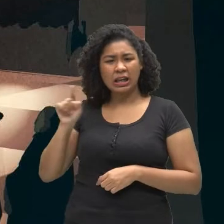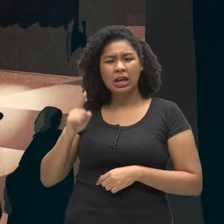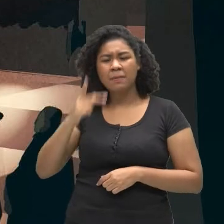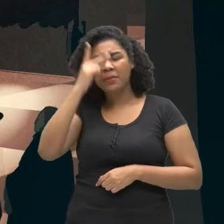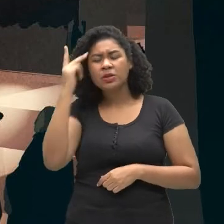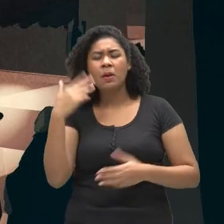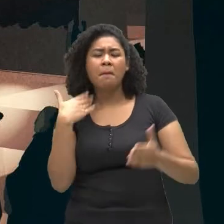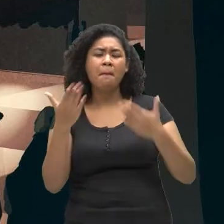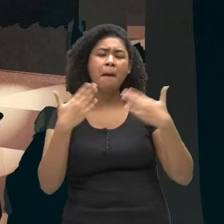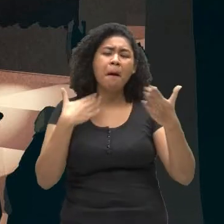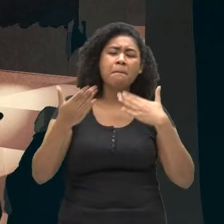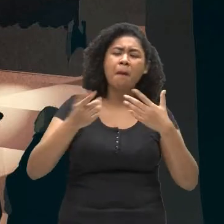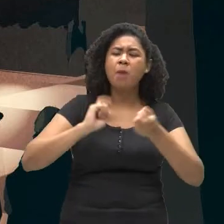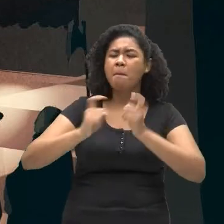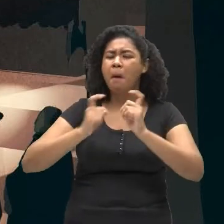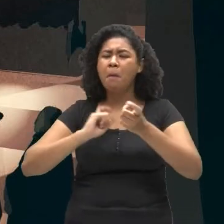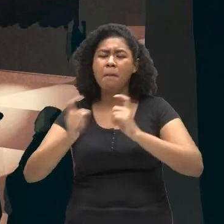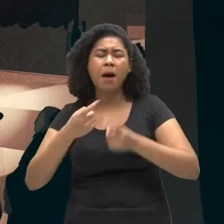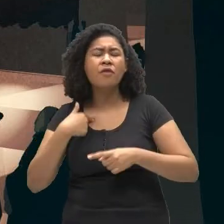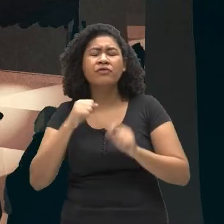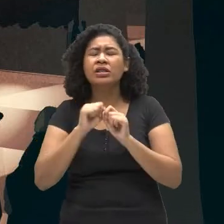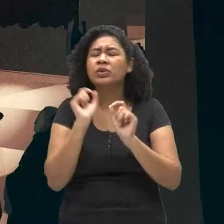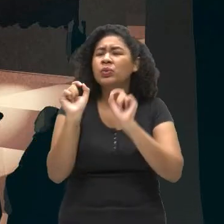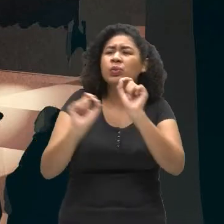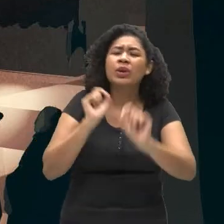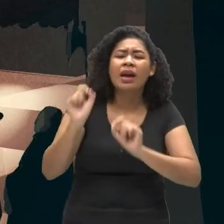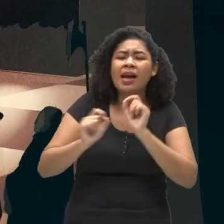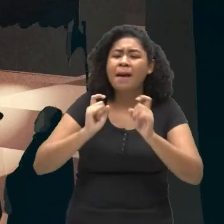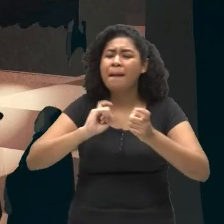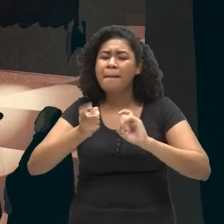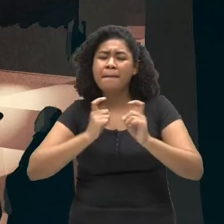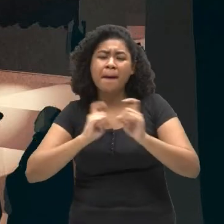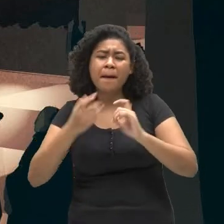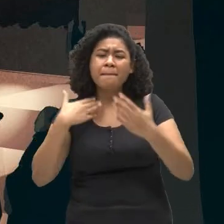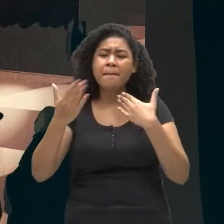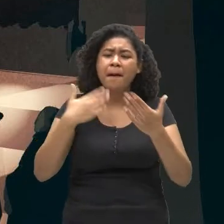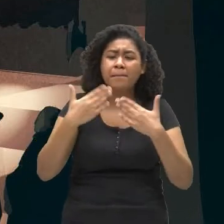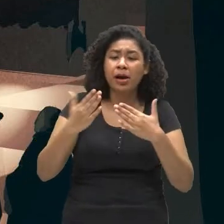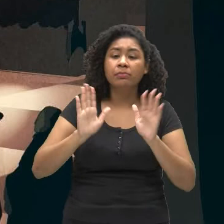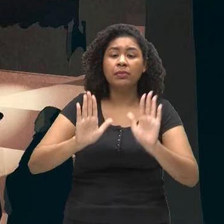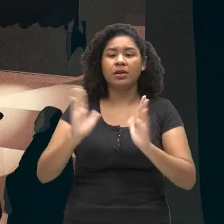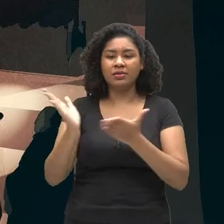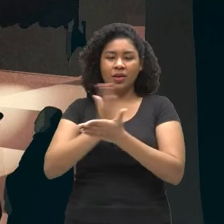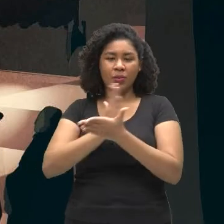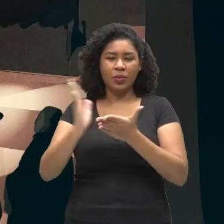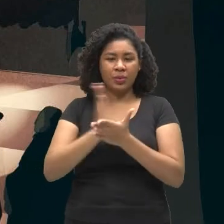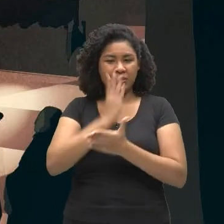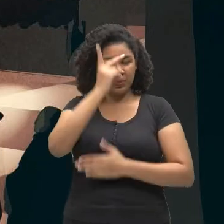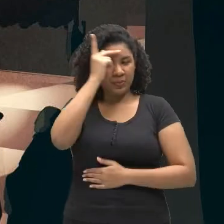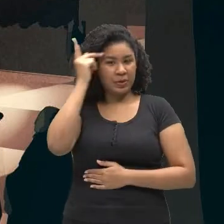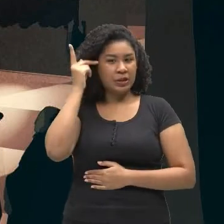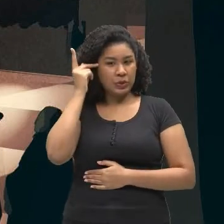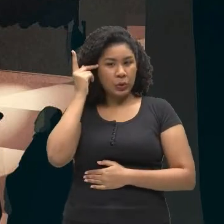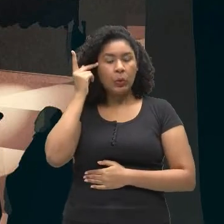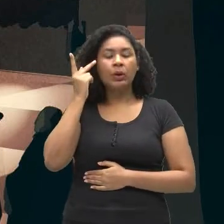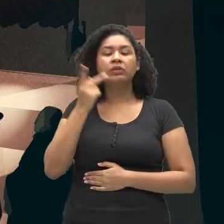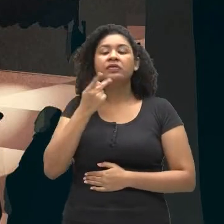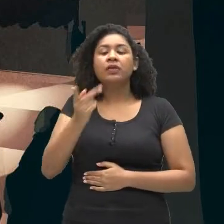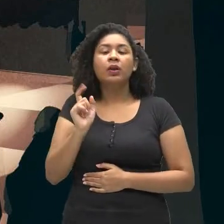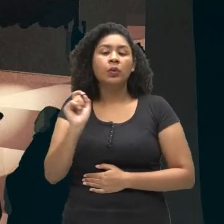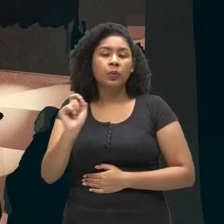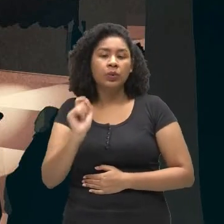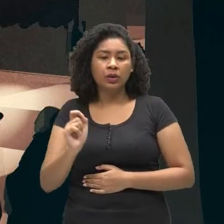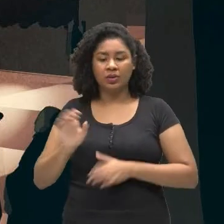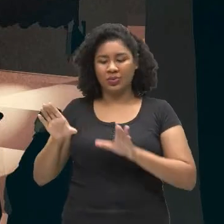muitos embates, o que faremos. Claro que algumas pessoas dizem, inclusive, alguns historiadores já dizem que a Companhia de Jesus,